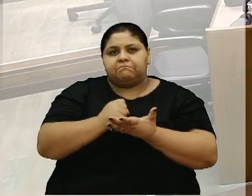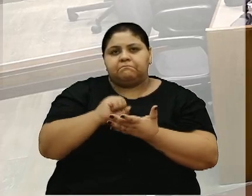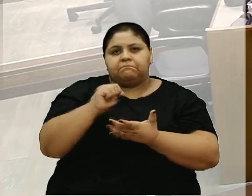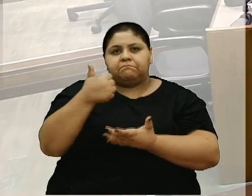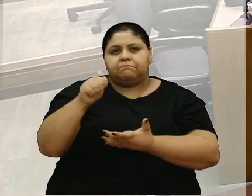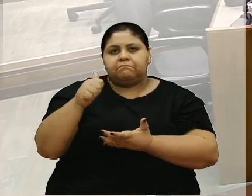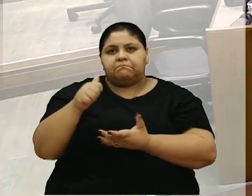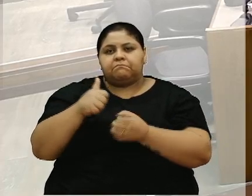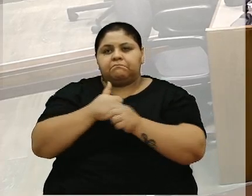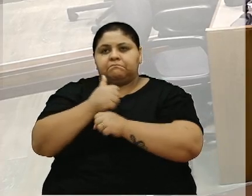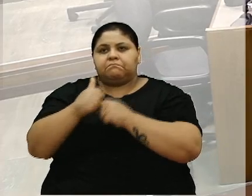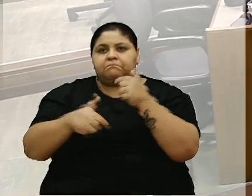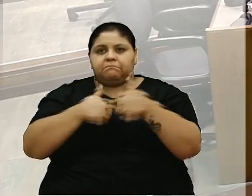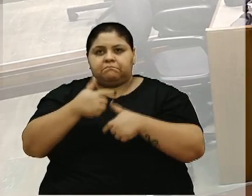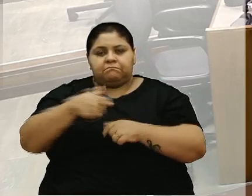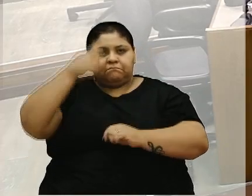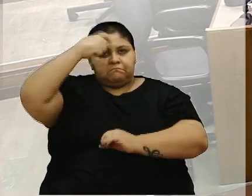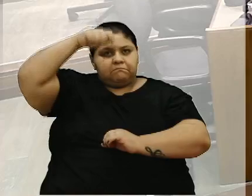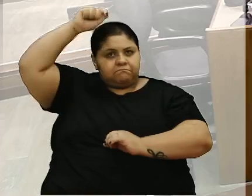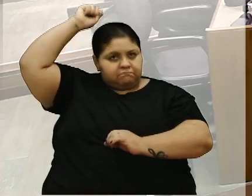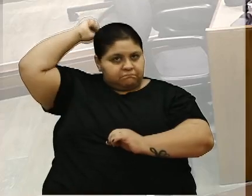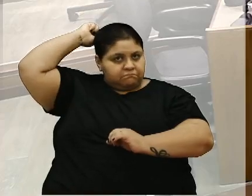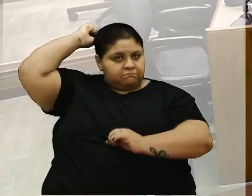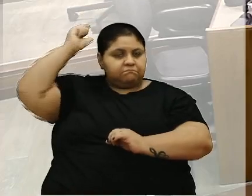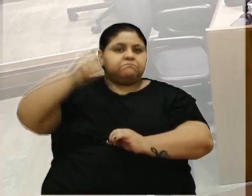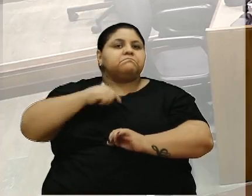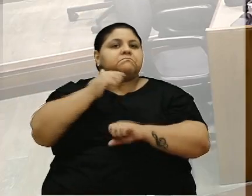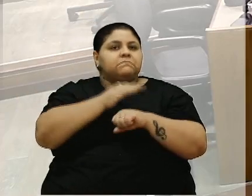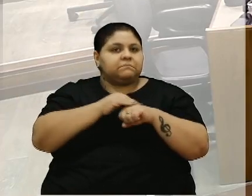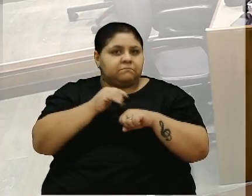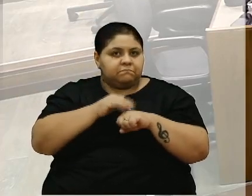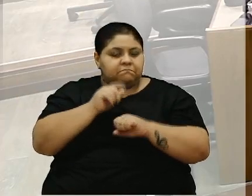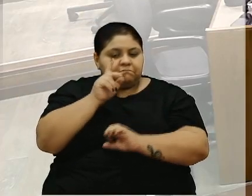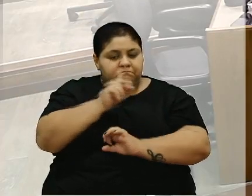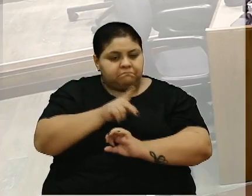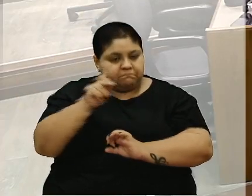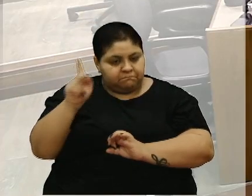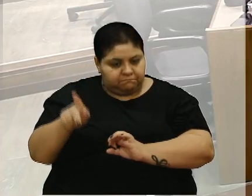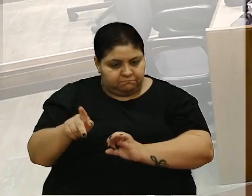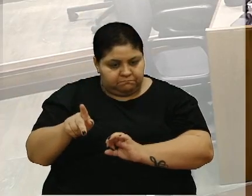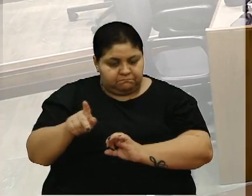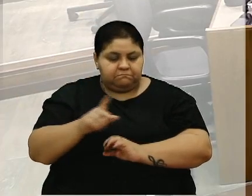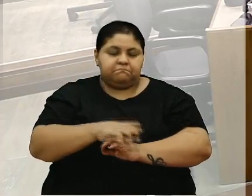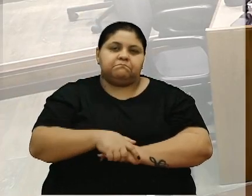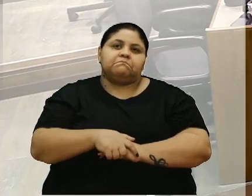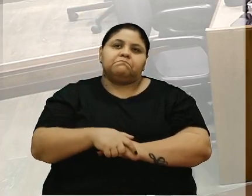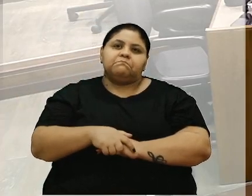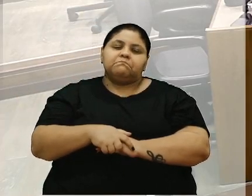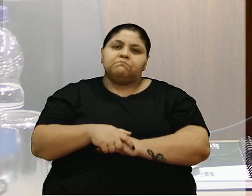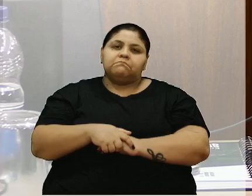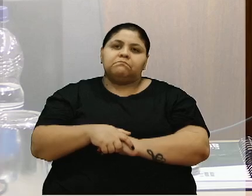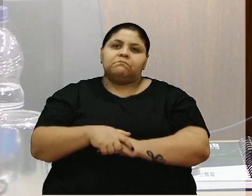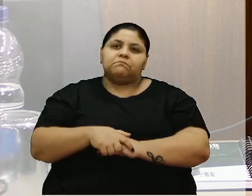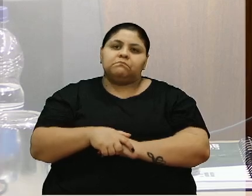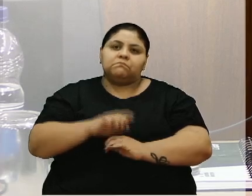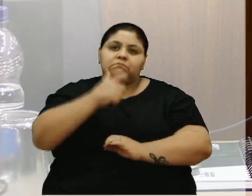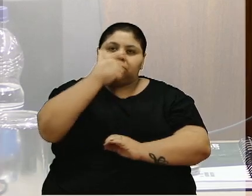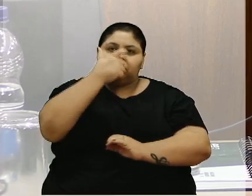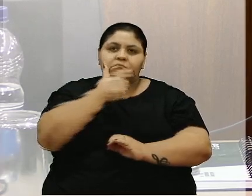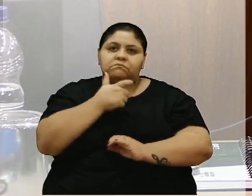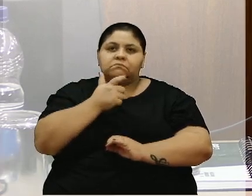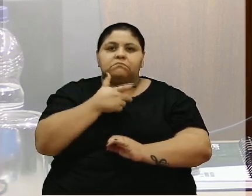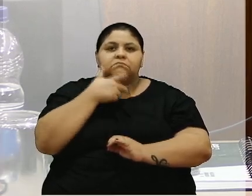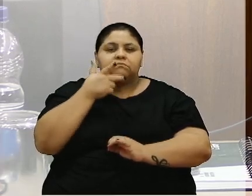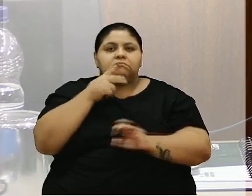anos trabalhando na UX e tenho um carinho grande pelo professor Isidoro Zorzi. E acho que o senhor tocou num